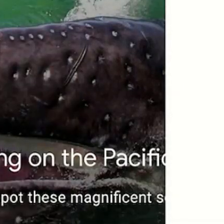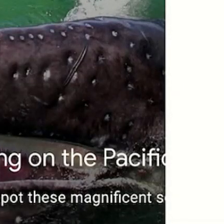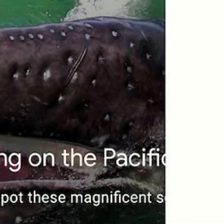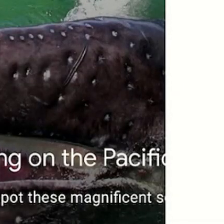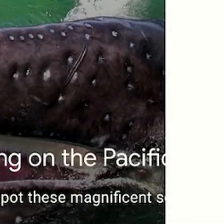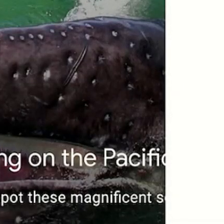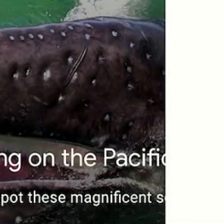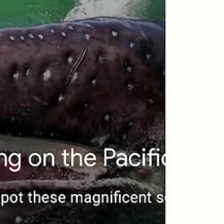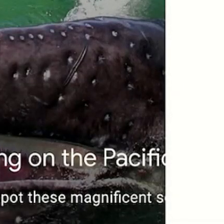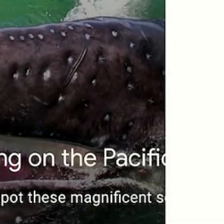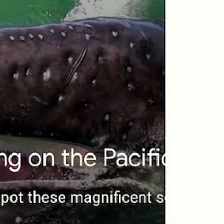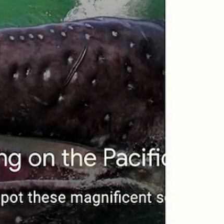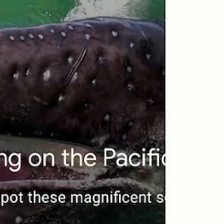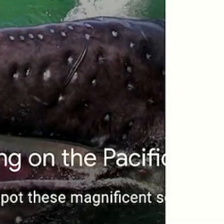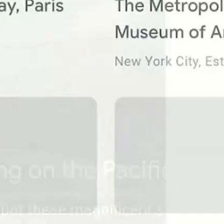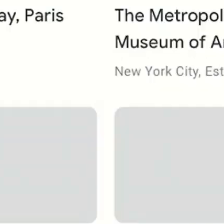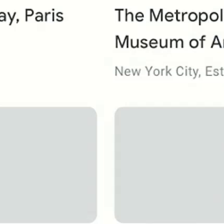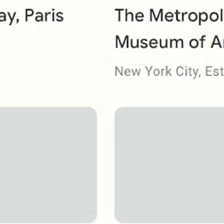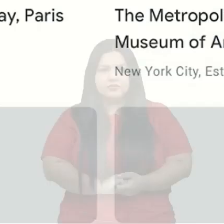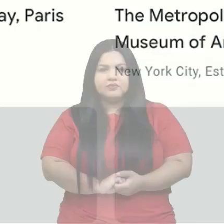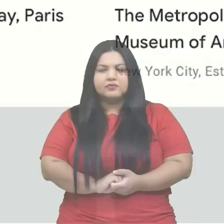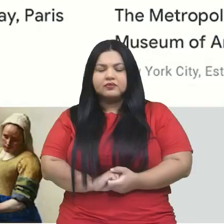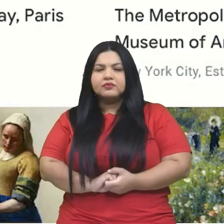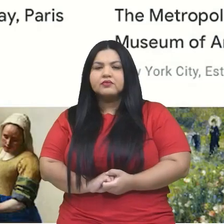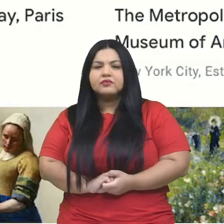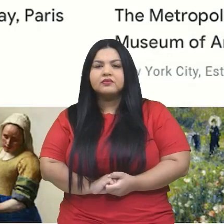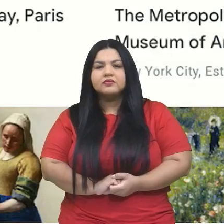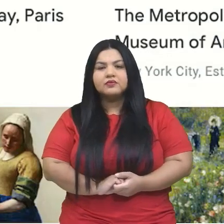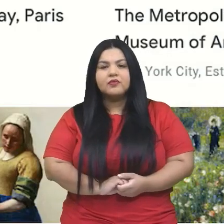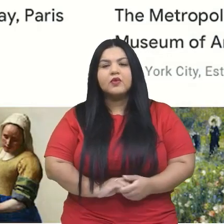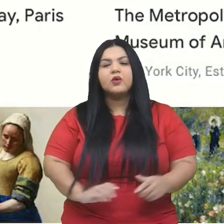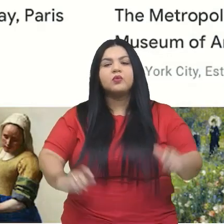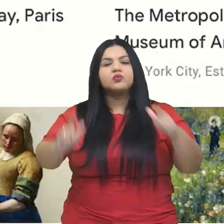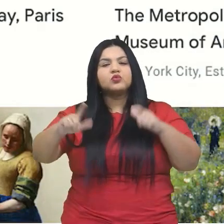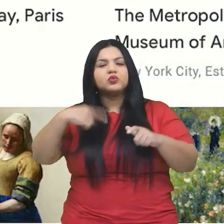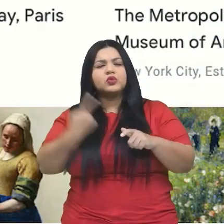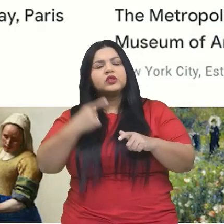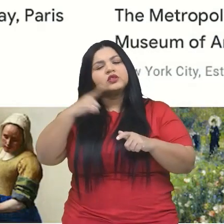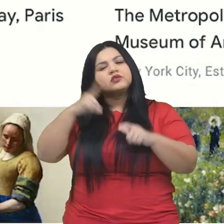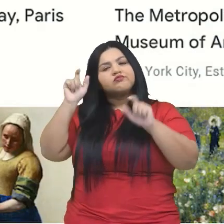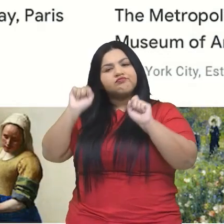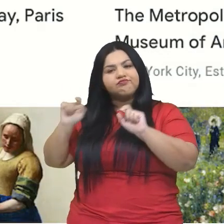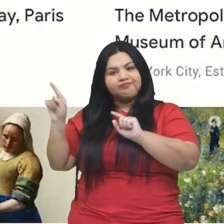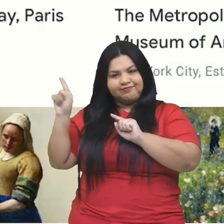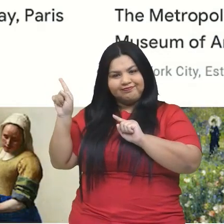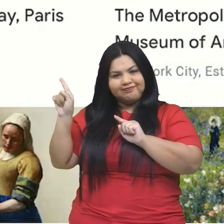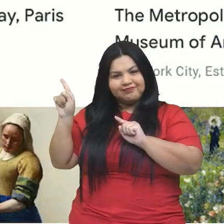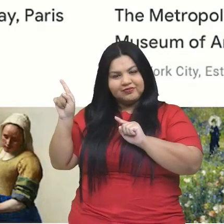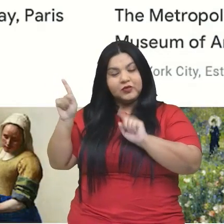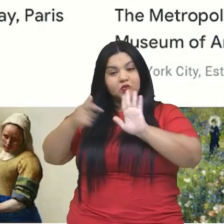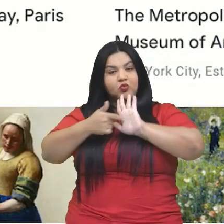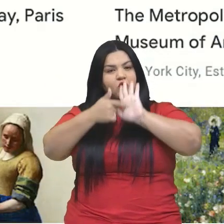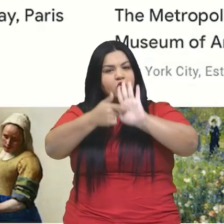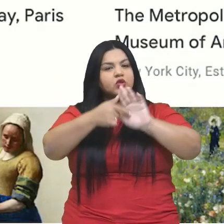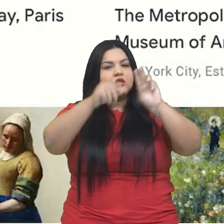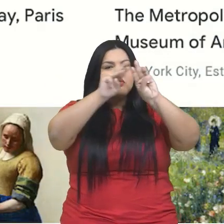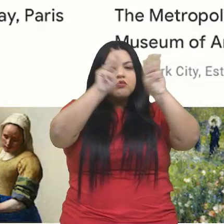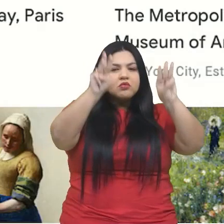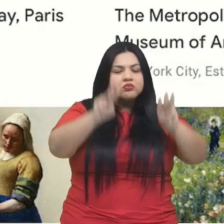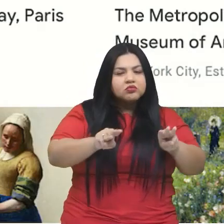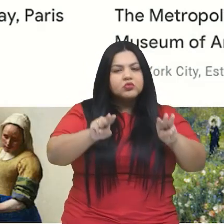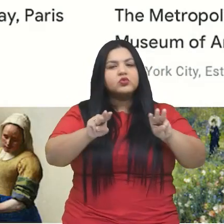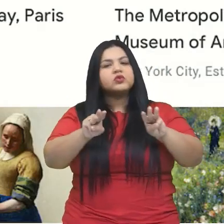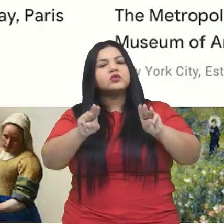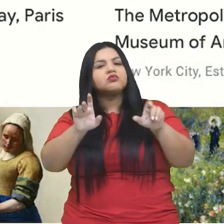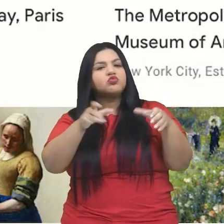que eu vou apresentar para vocês, é onde a gente tem aqui a indicação dos museus, das